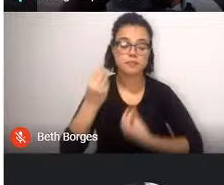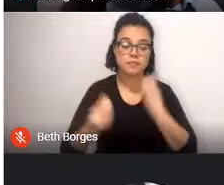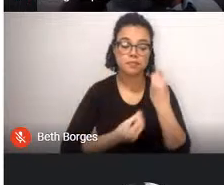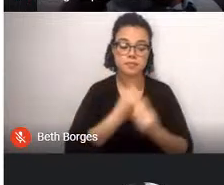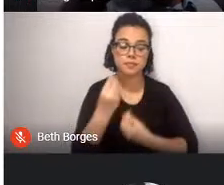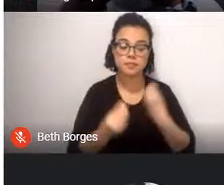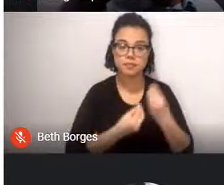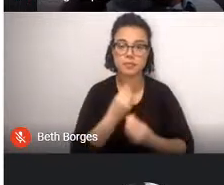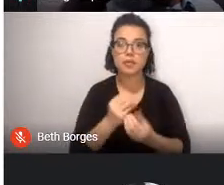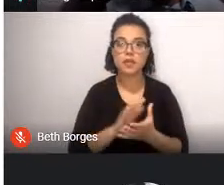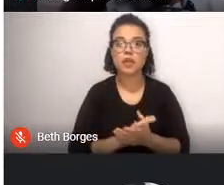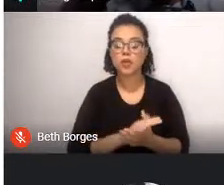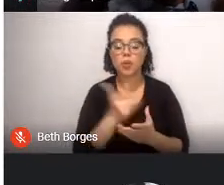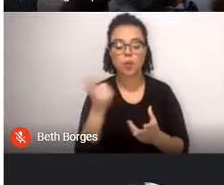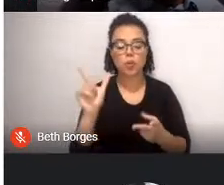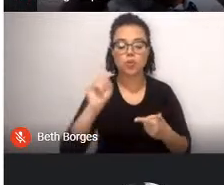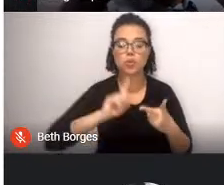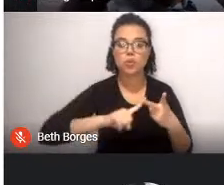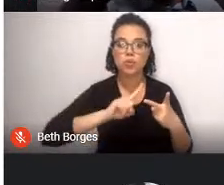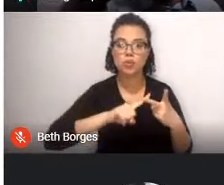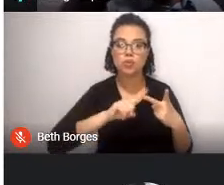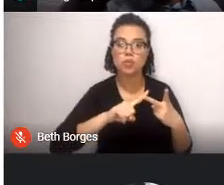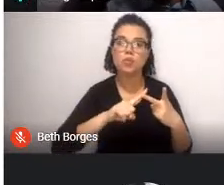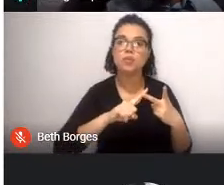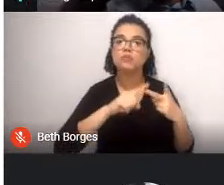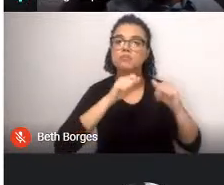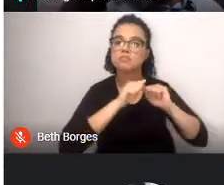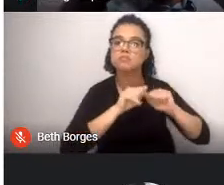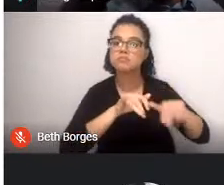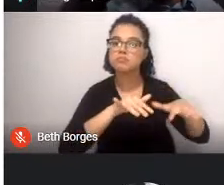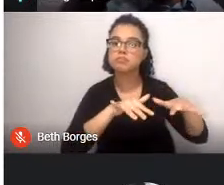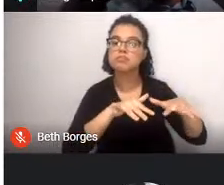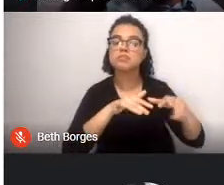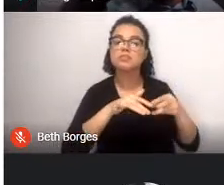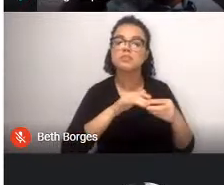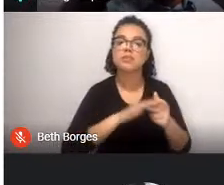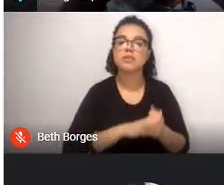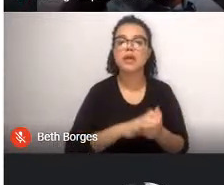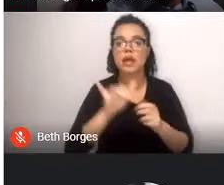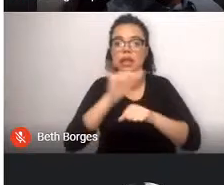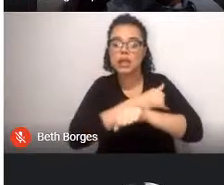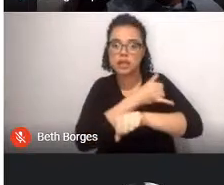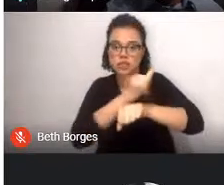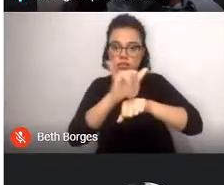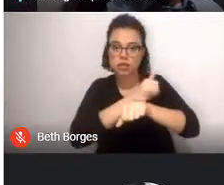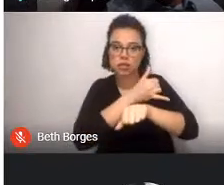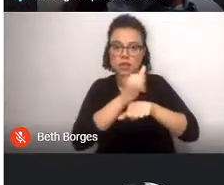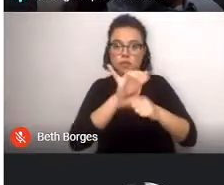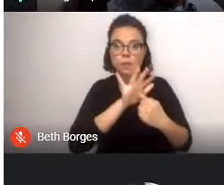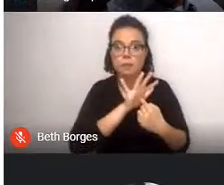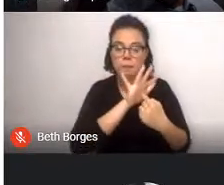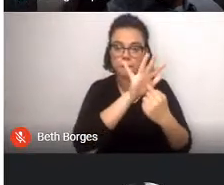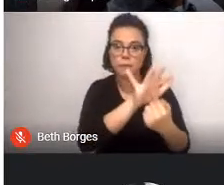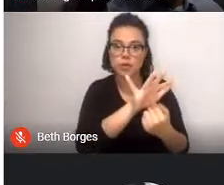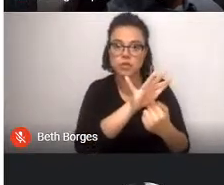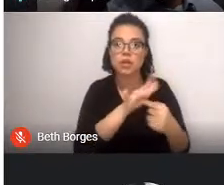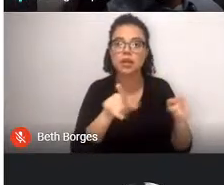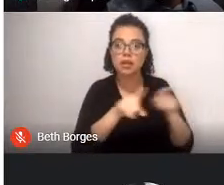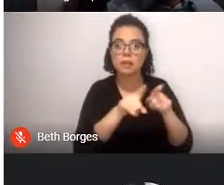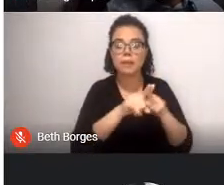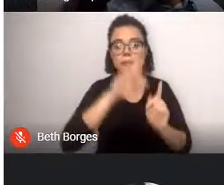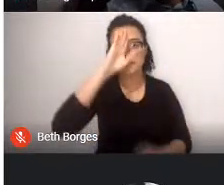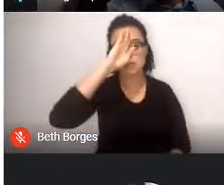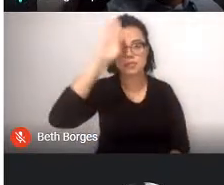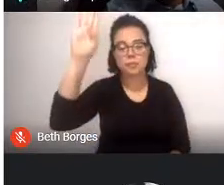Kelly Paim, que também veio com essa reestruturando essa estratégia, principalmente o trabalho com casais,